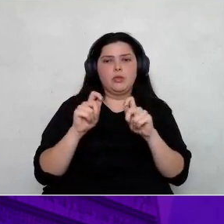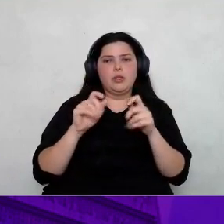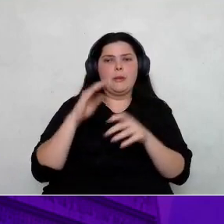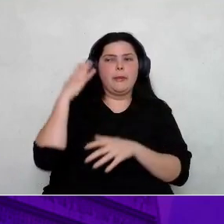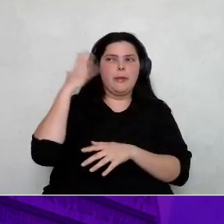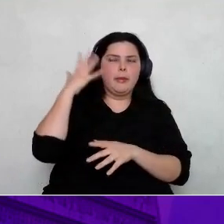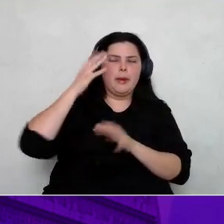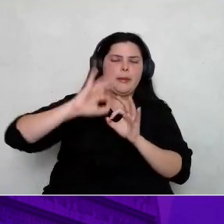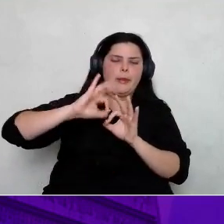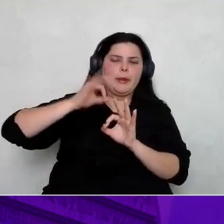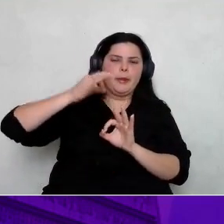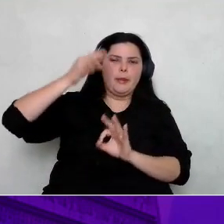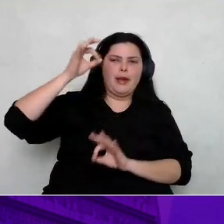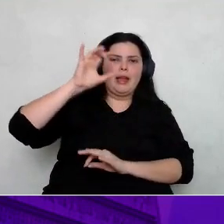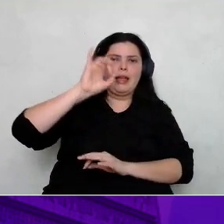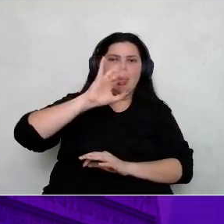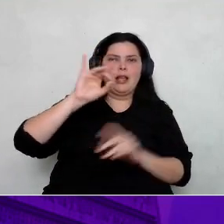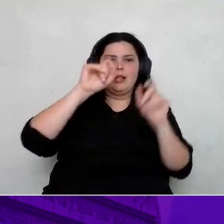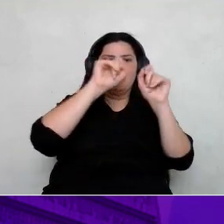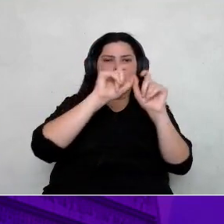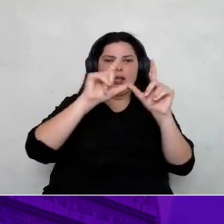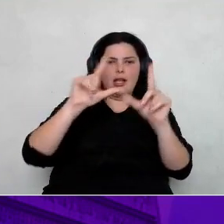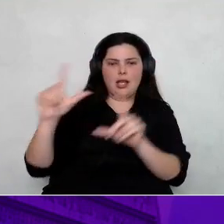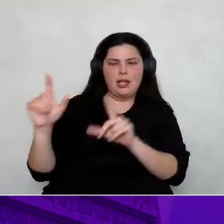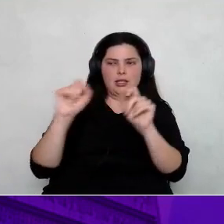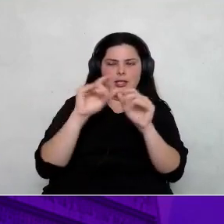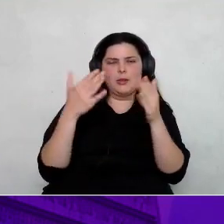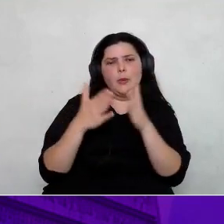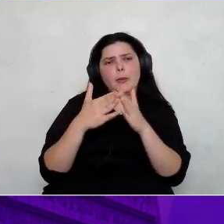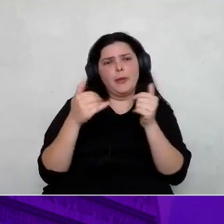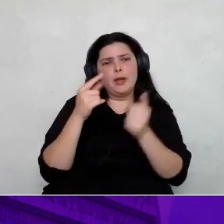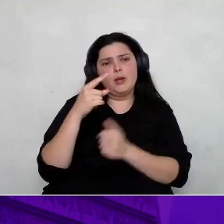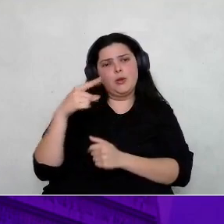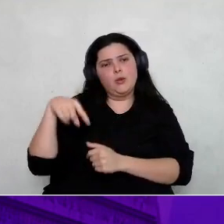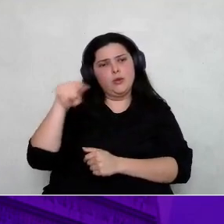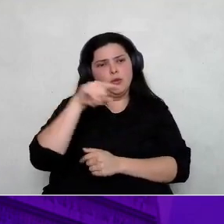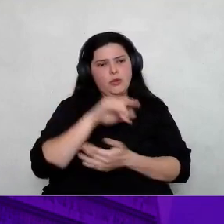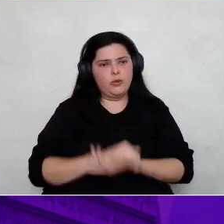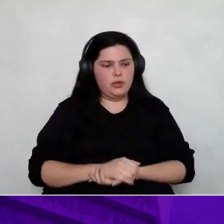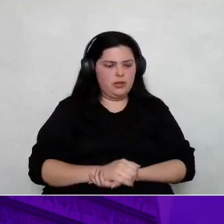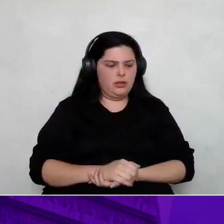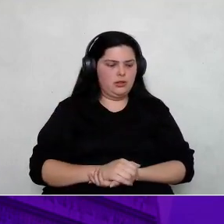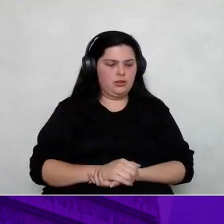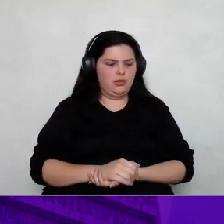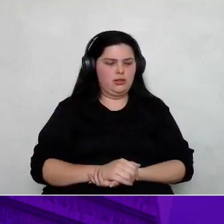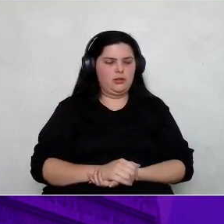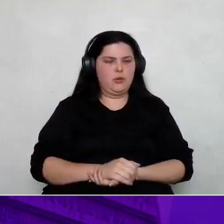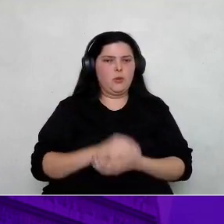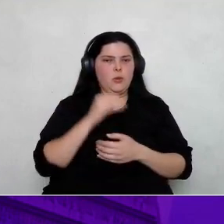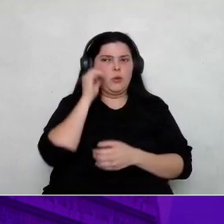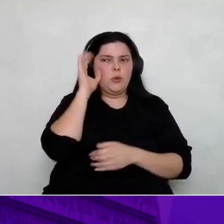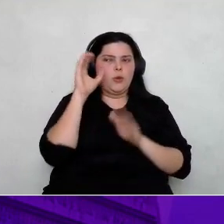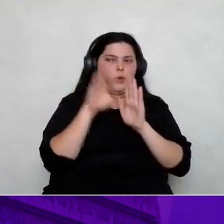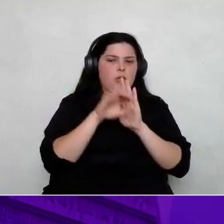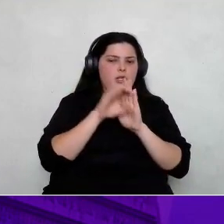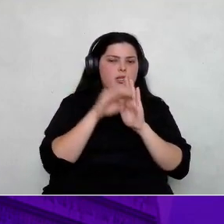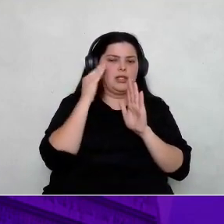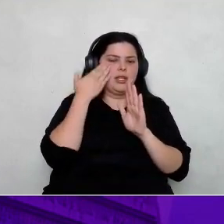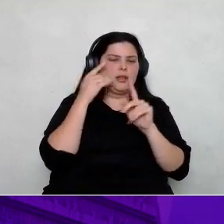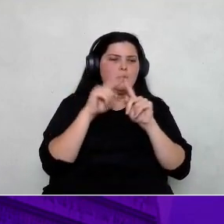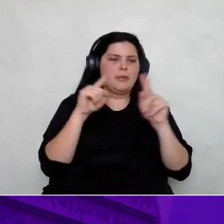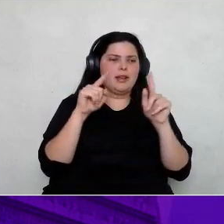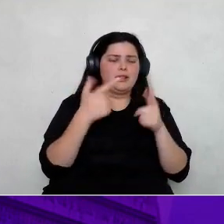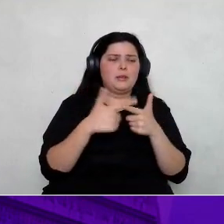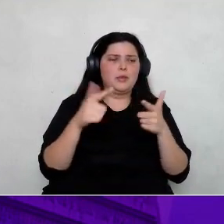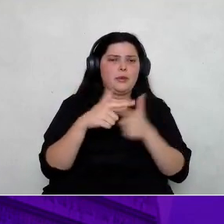sobre cada slide, então eu peço que vocês procurem absorver os conceitos, mas não se preocupem se não tiver uma